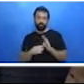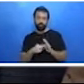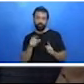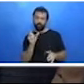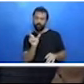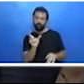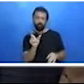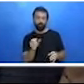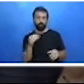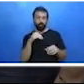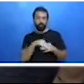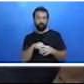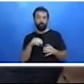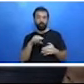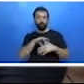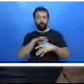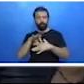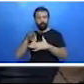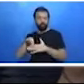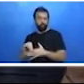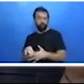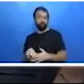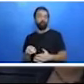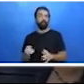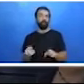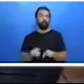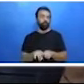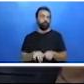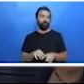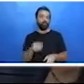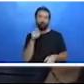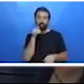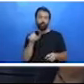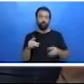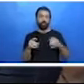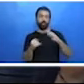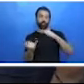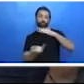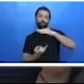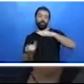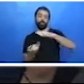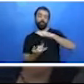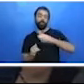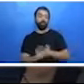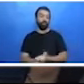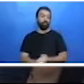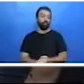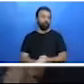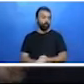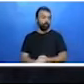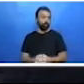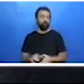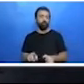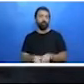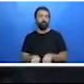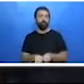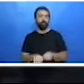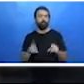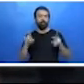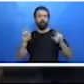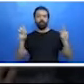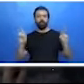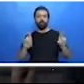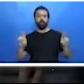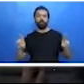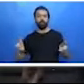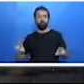de cordel. Nós falamos sobre a fala coloquial e informal e também sobre rima e sonoridade dos textos